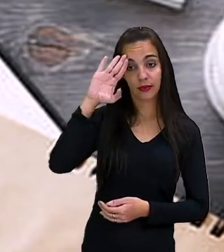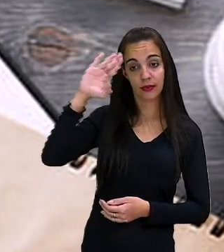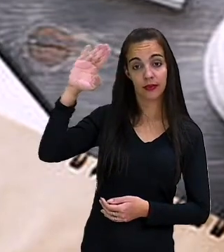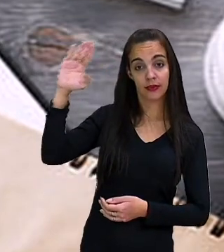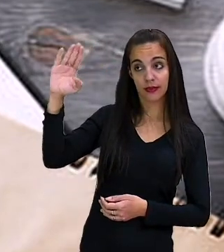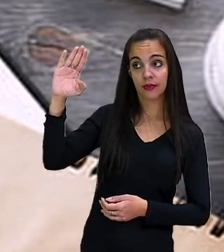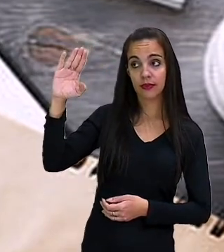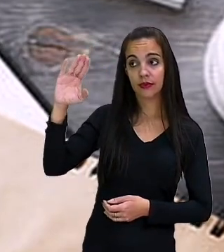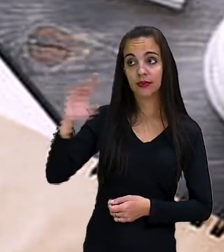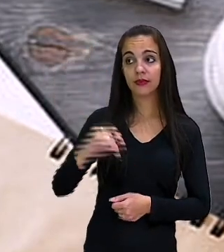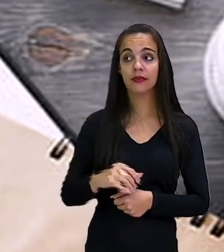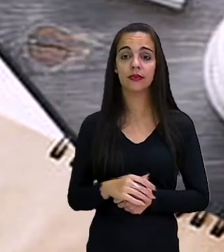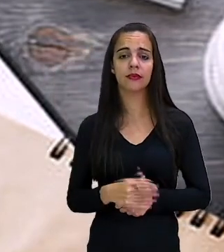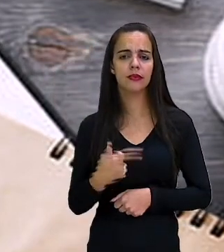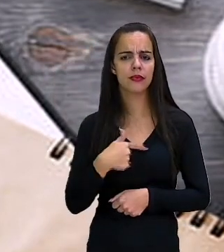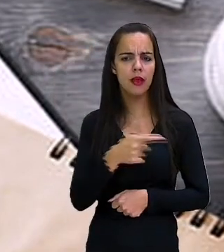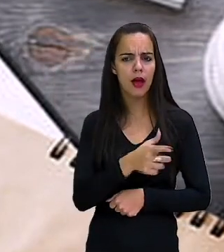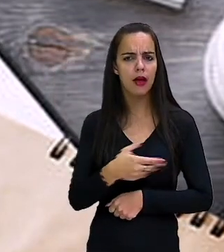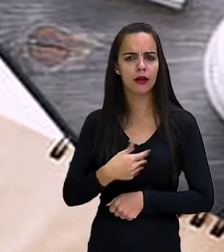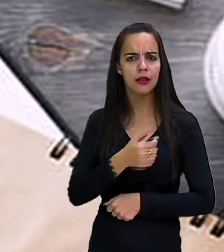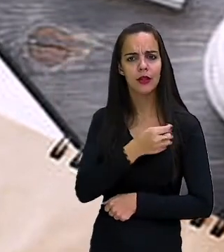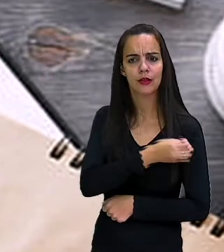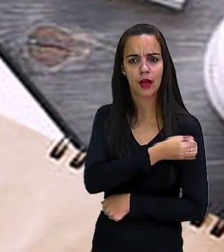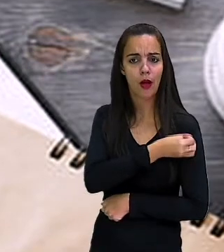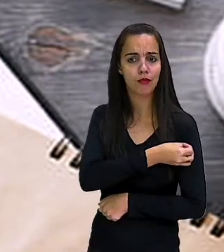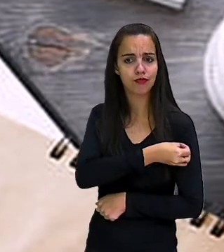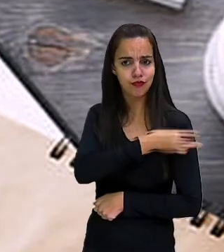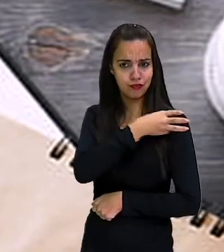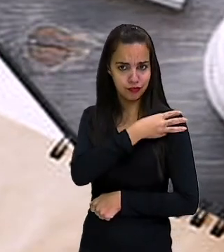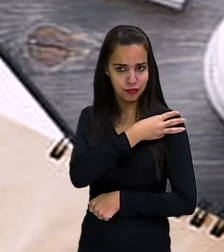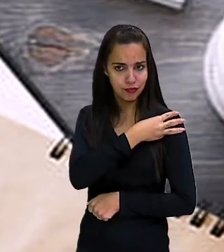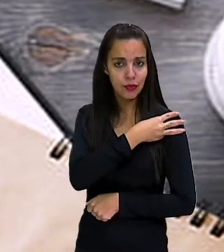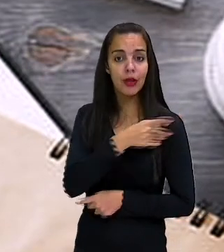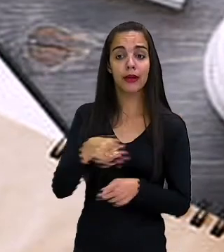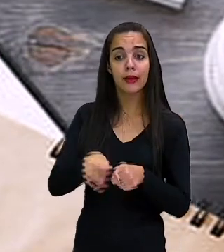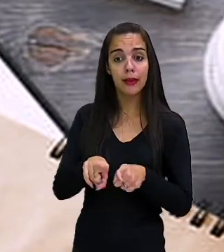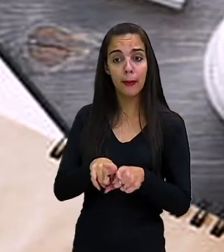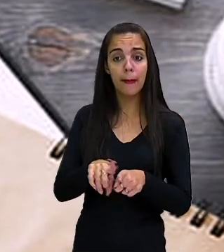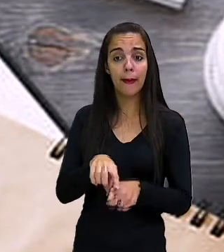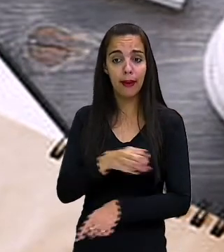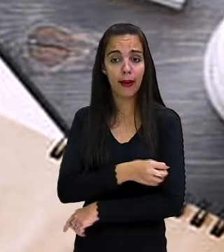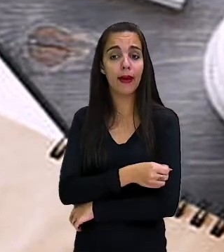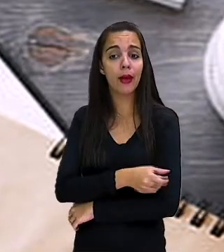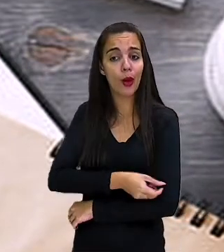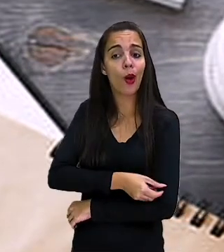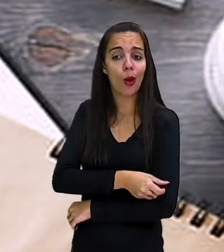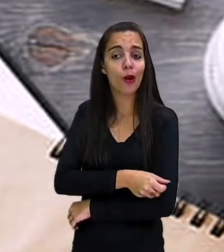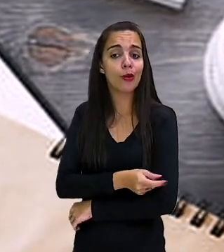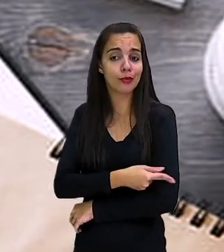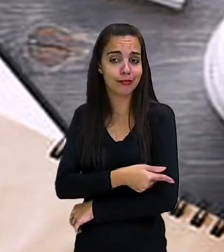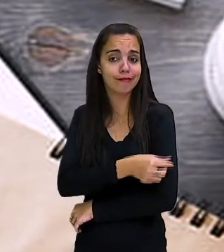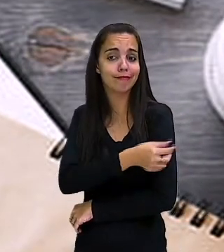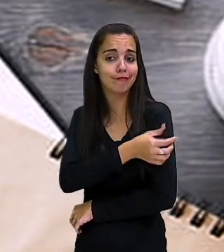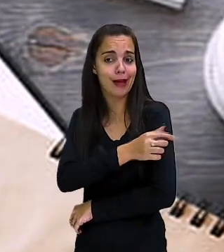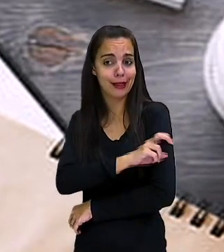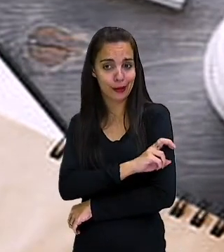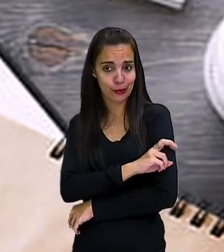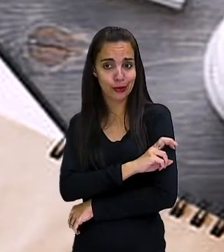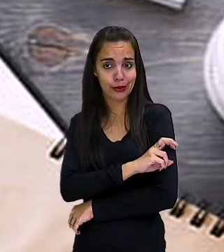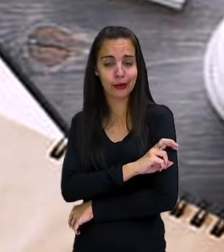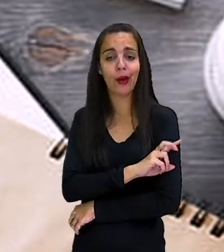Principalmente nos anos finais do ensino fundamental e no ensino médio. Você vai